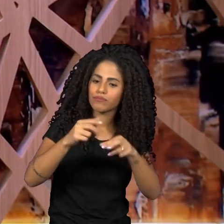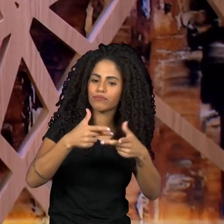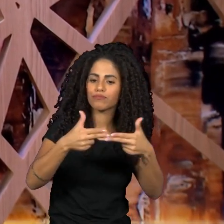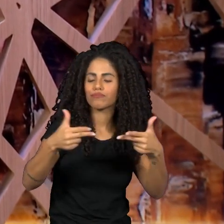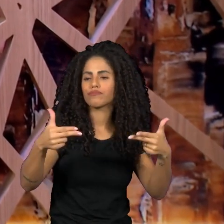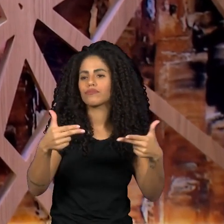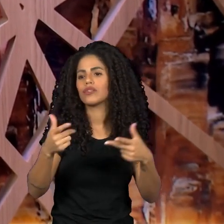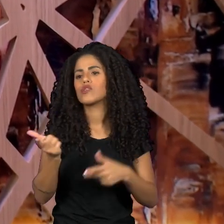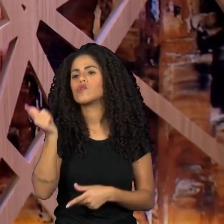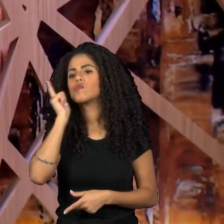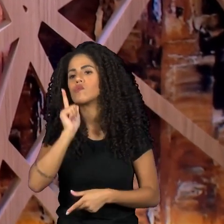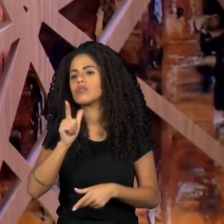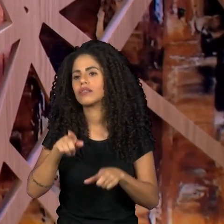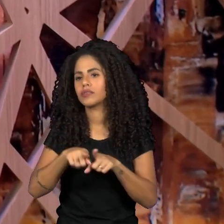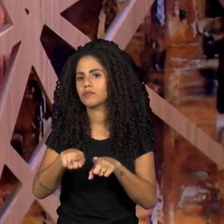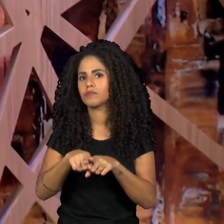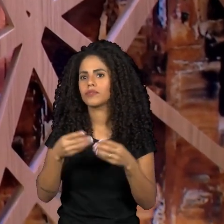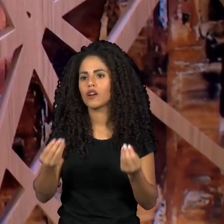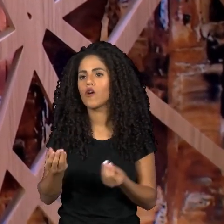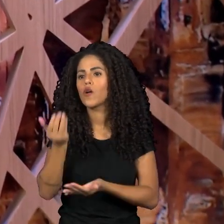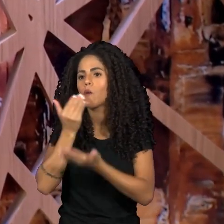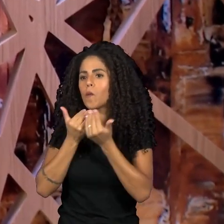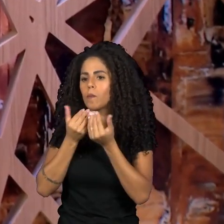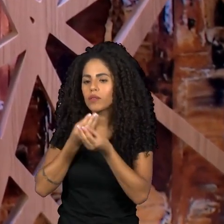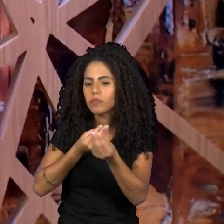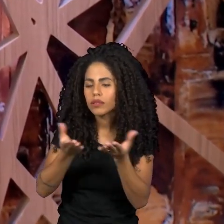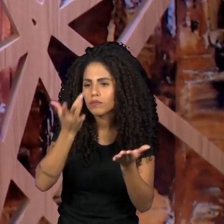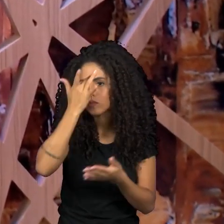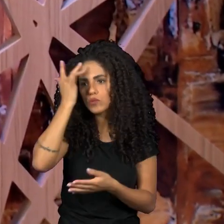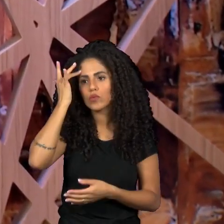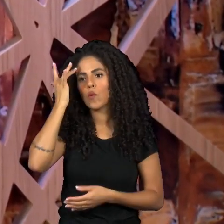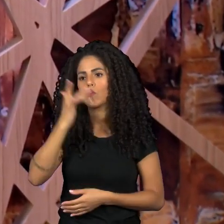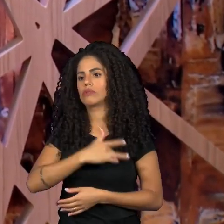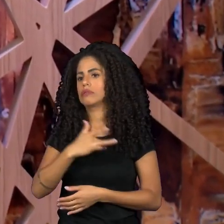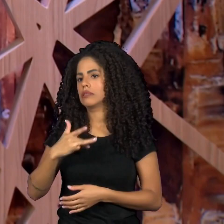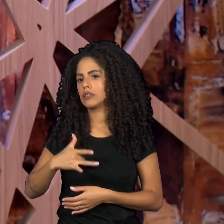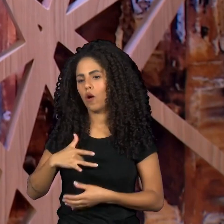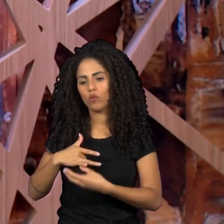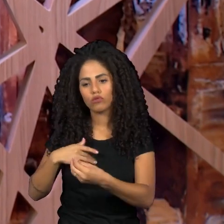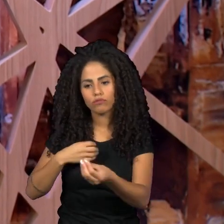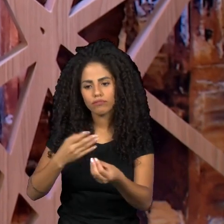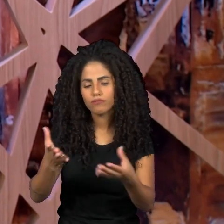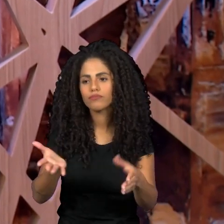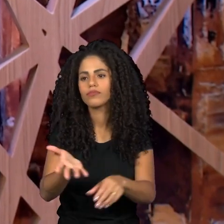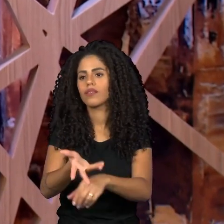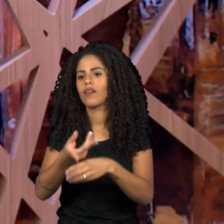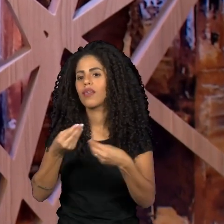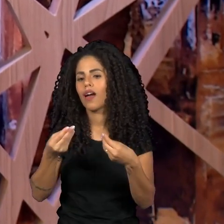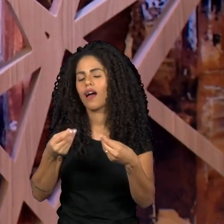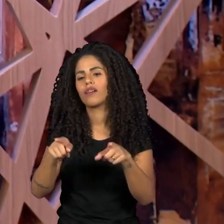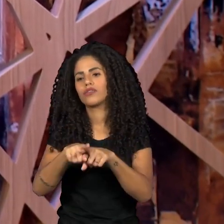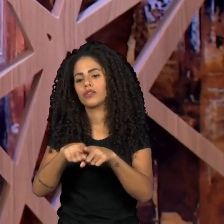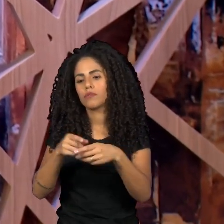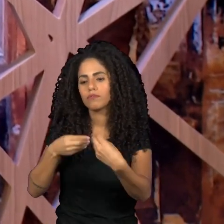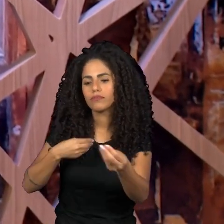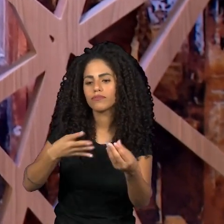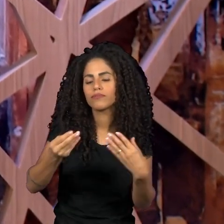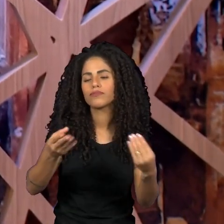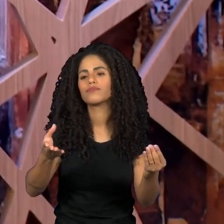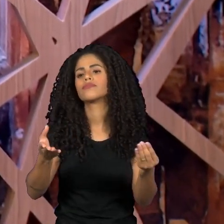né? Ou seja, garantir comida no prato, educação, saúde de qualidade, nós somos capazes de produzir uma